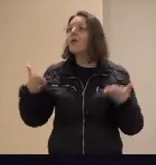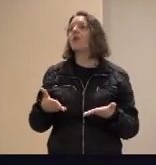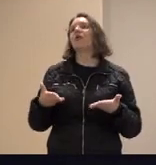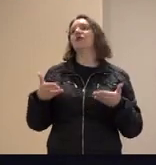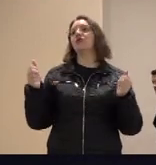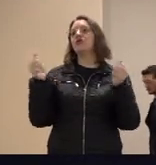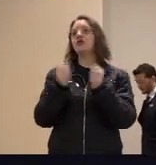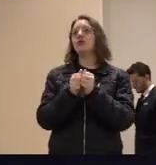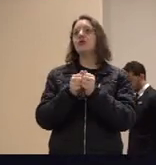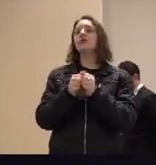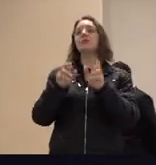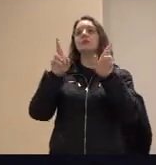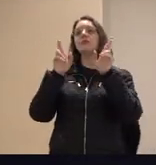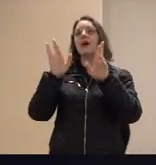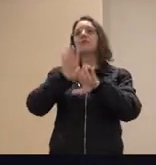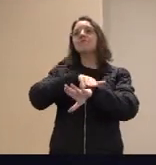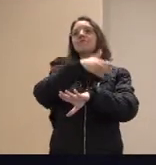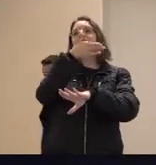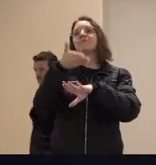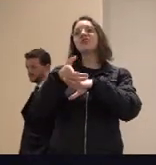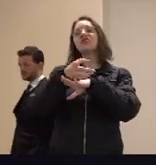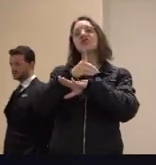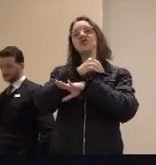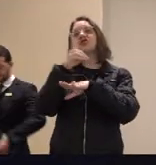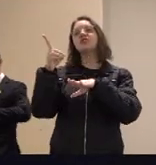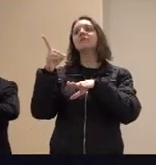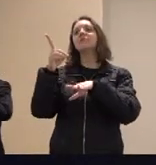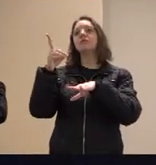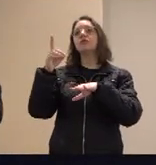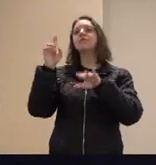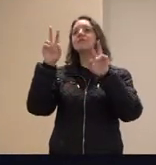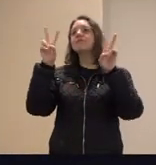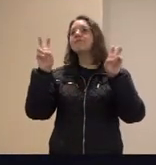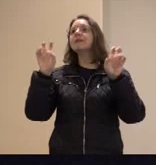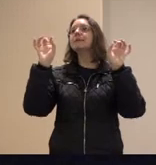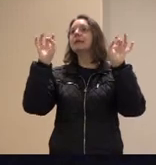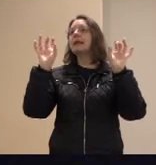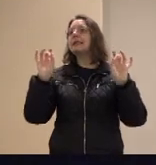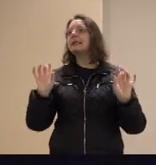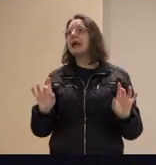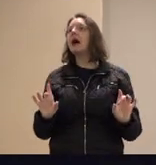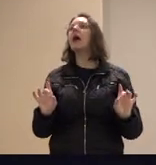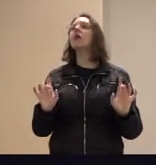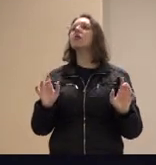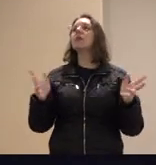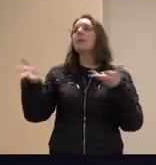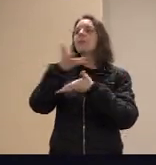tenhamos um dia muito produtivo, né, que possamos sair daqui